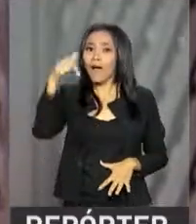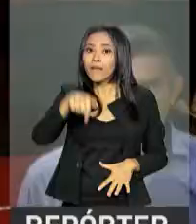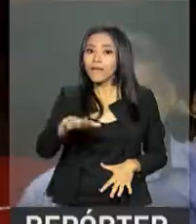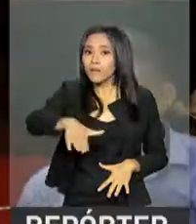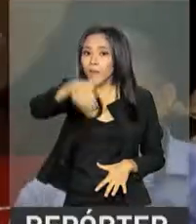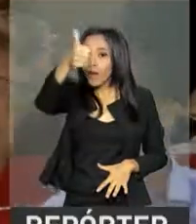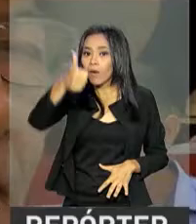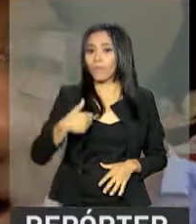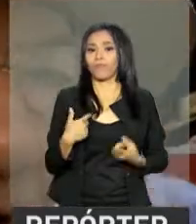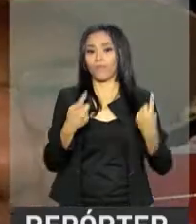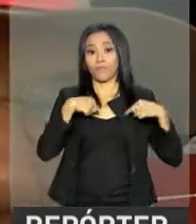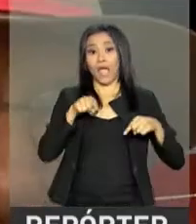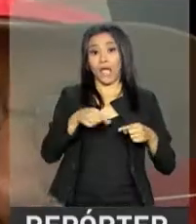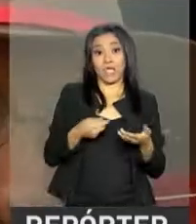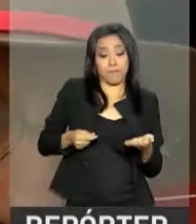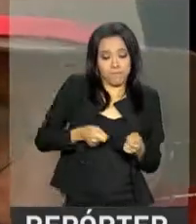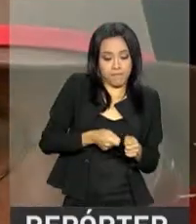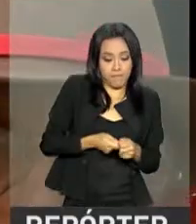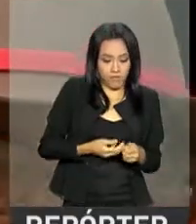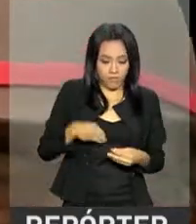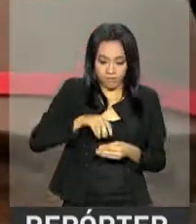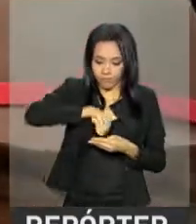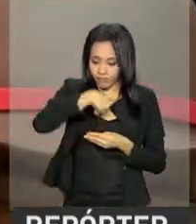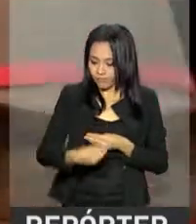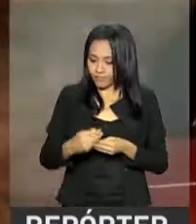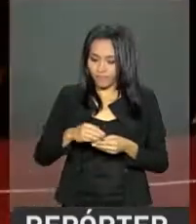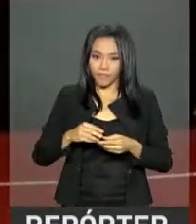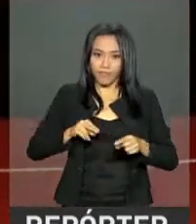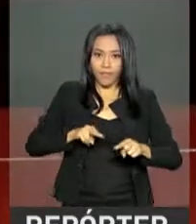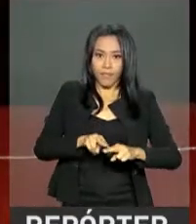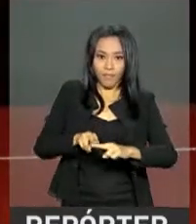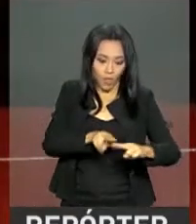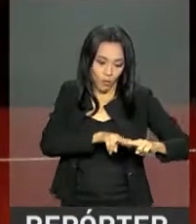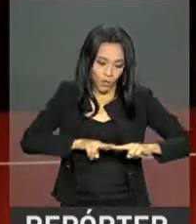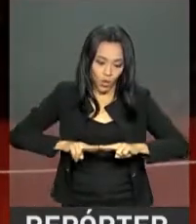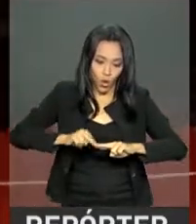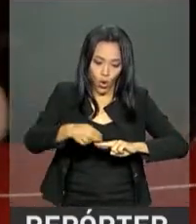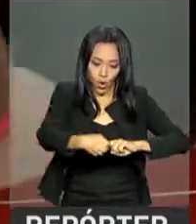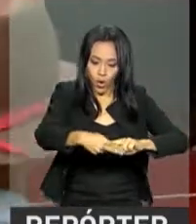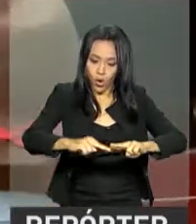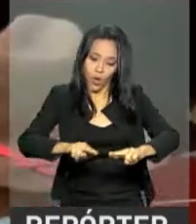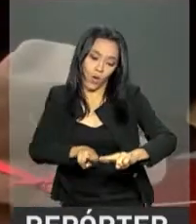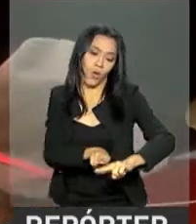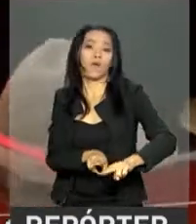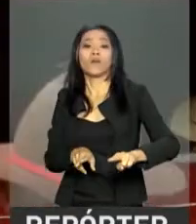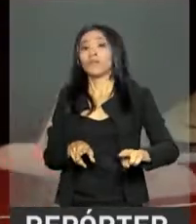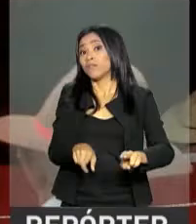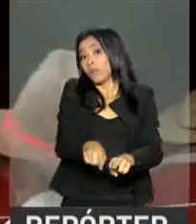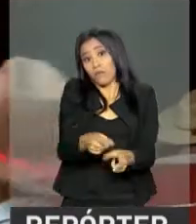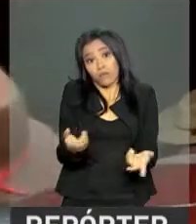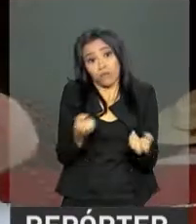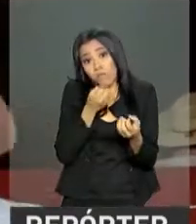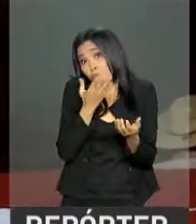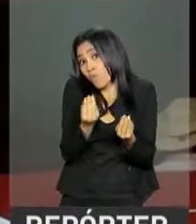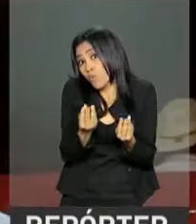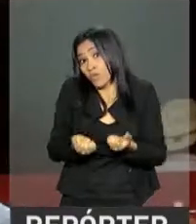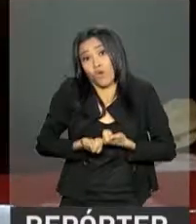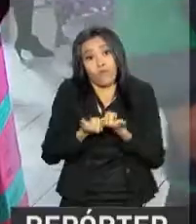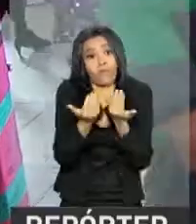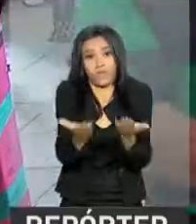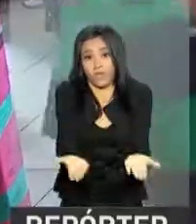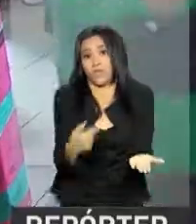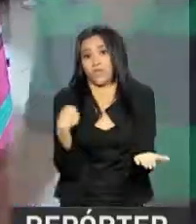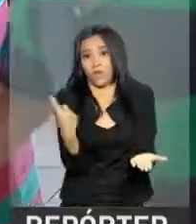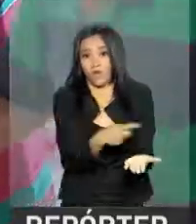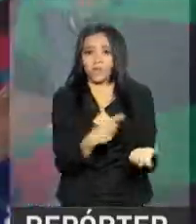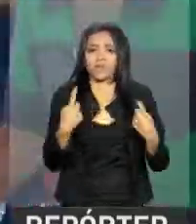melhor. A gente joga bingo, joga dominó, então a gente tem assim muito a oferecer ao idoso.